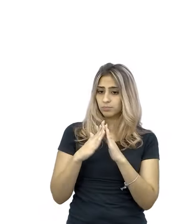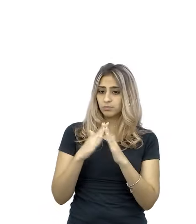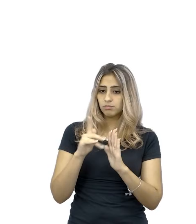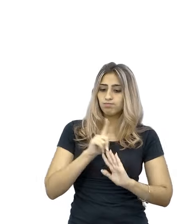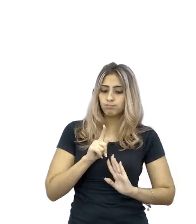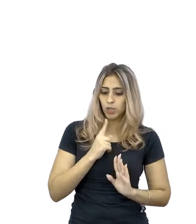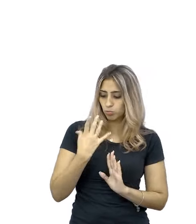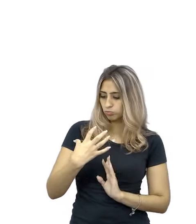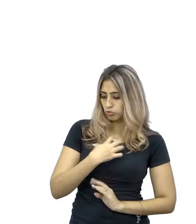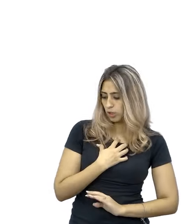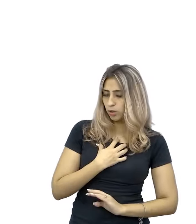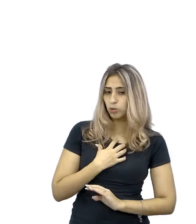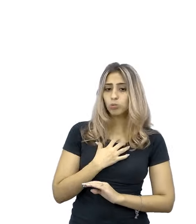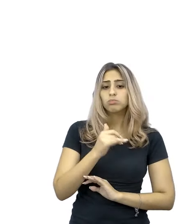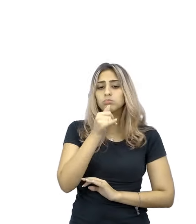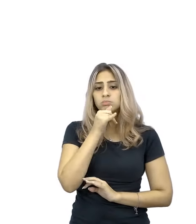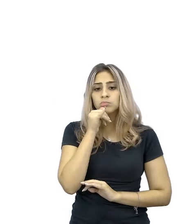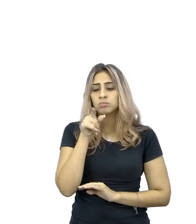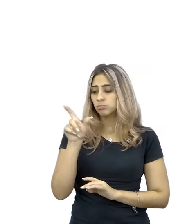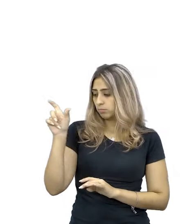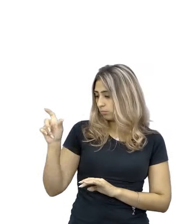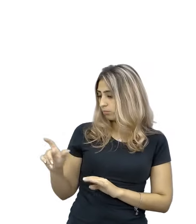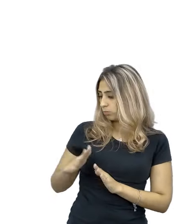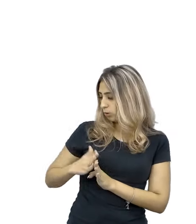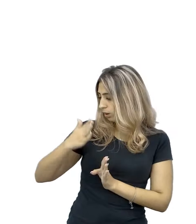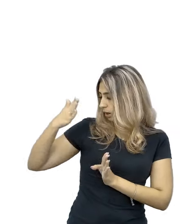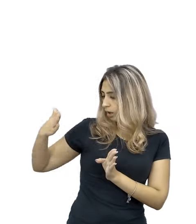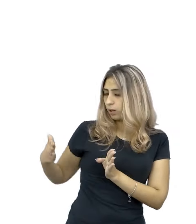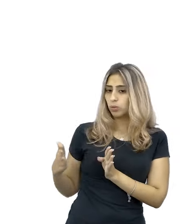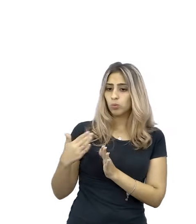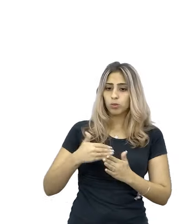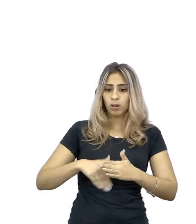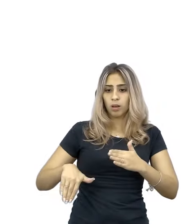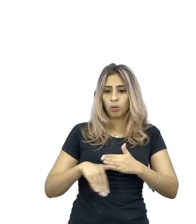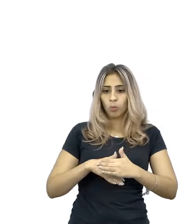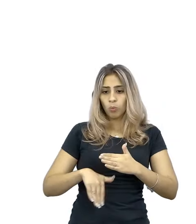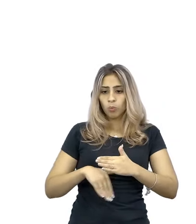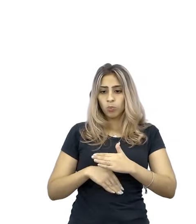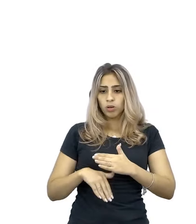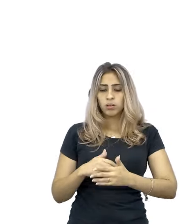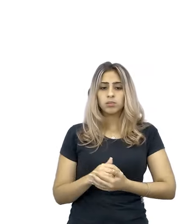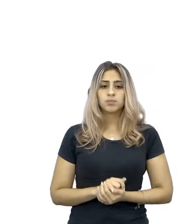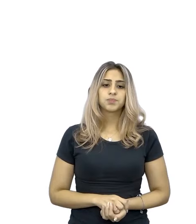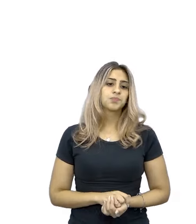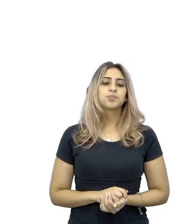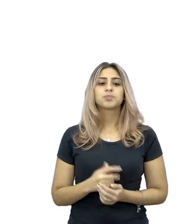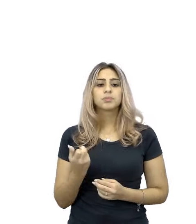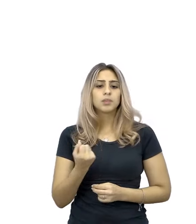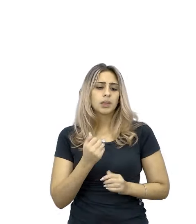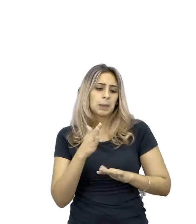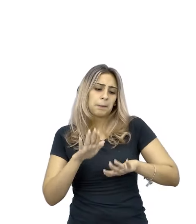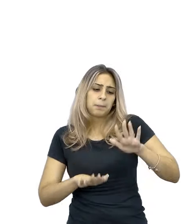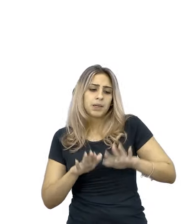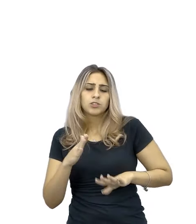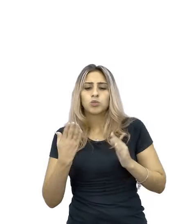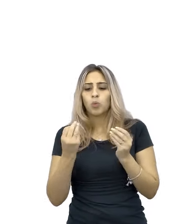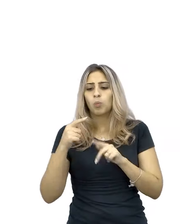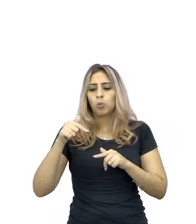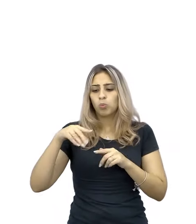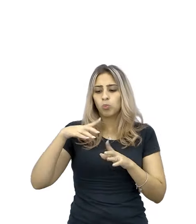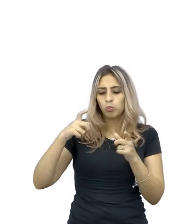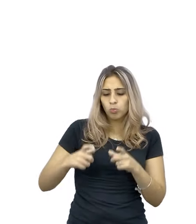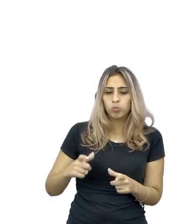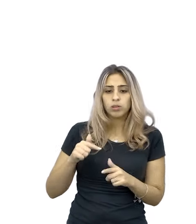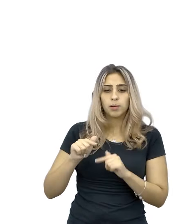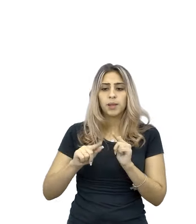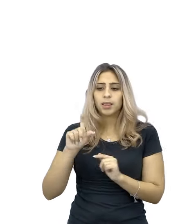uma posição e provavelmente daquele lado da rua pode ser os números pares ou os números ímpares, vai depender de como a cidade trabalha, e aí vai ser